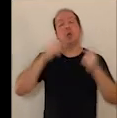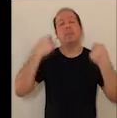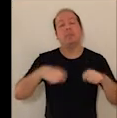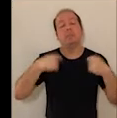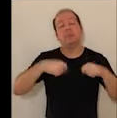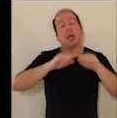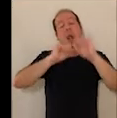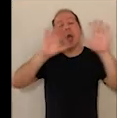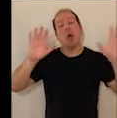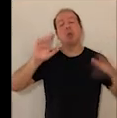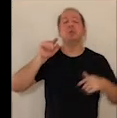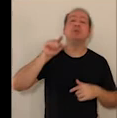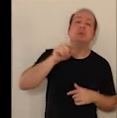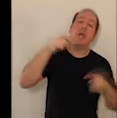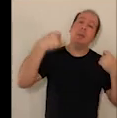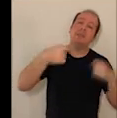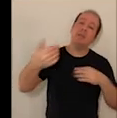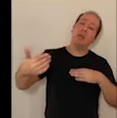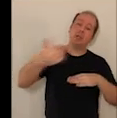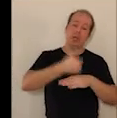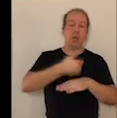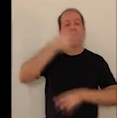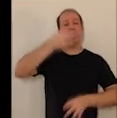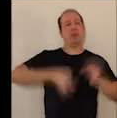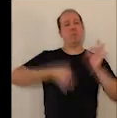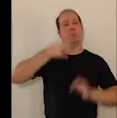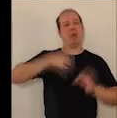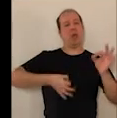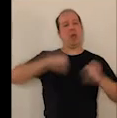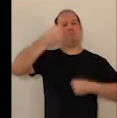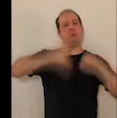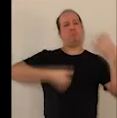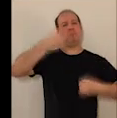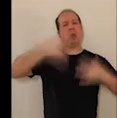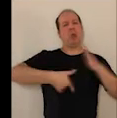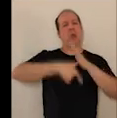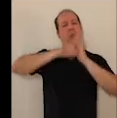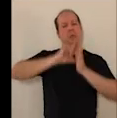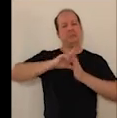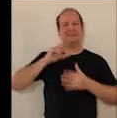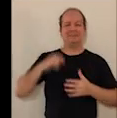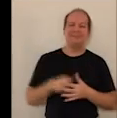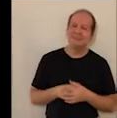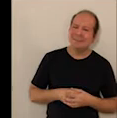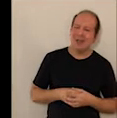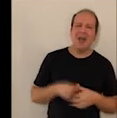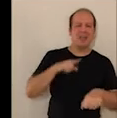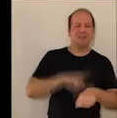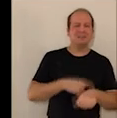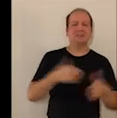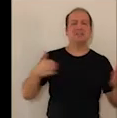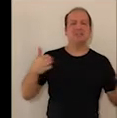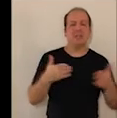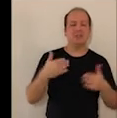Os senhores e as senhoras deverão se dirigir ao tribunal para prestarem depoimento. Não. Sim. Nesse instante, Corbaccio